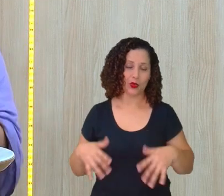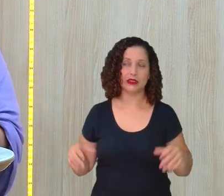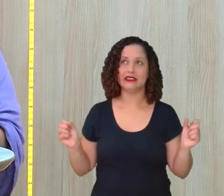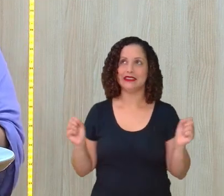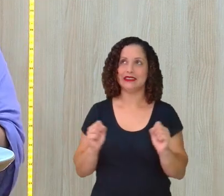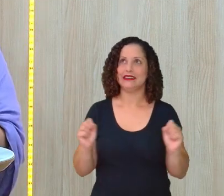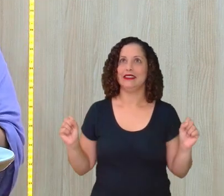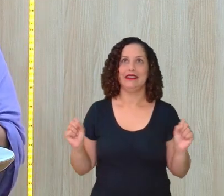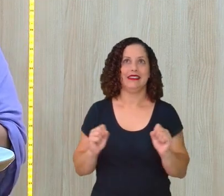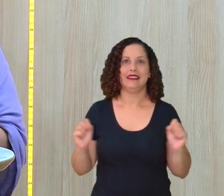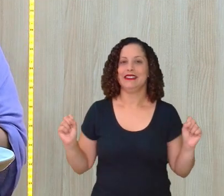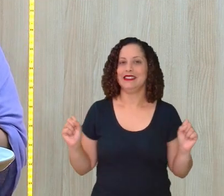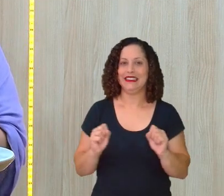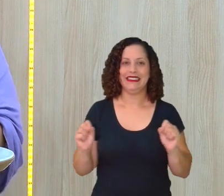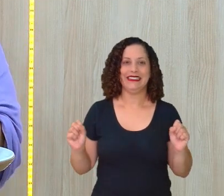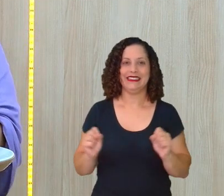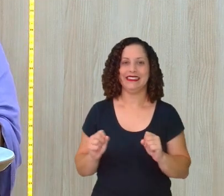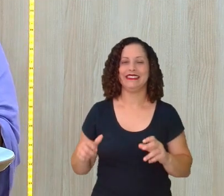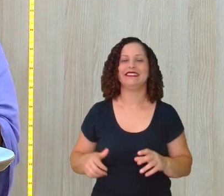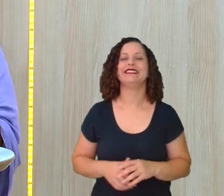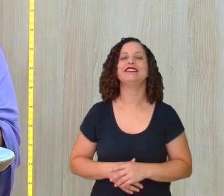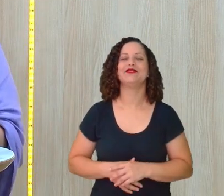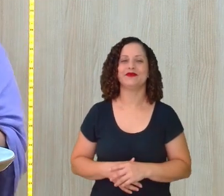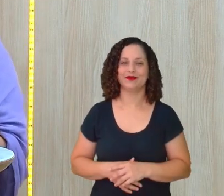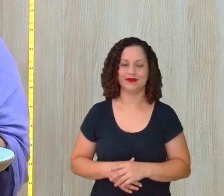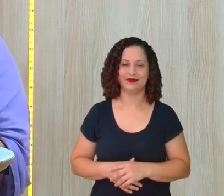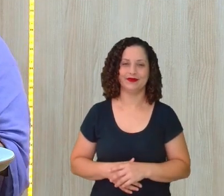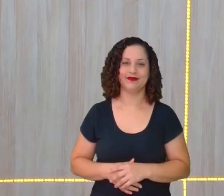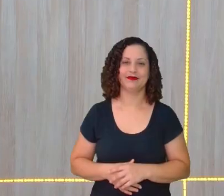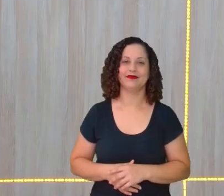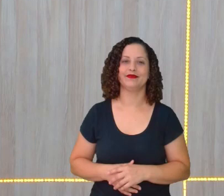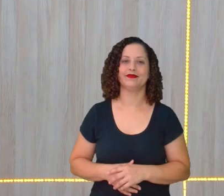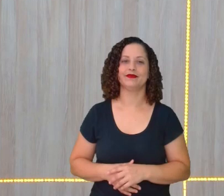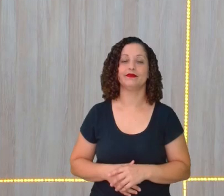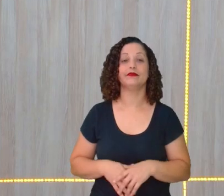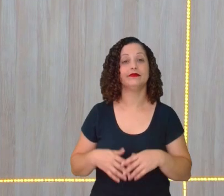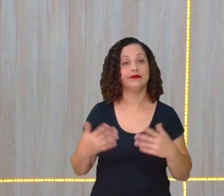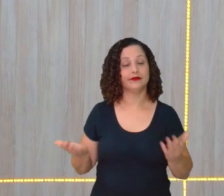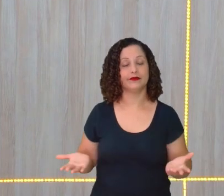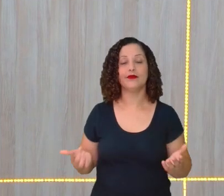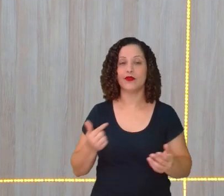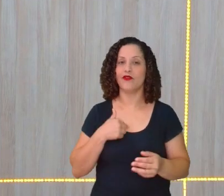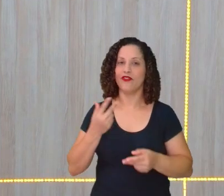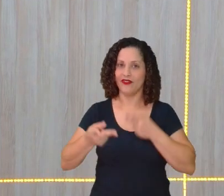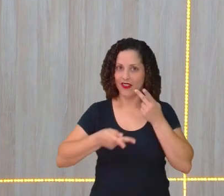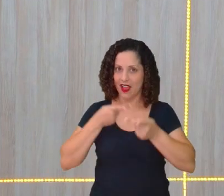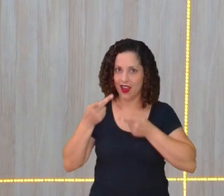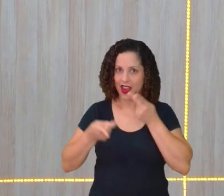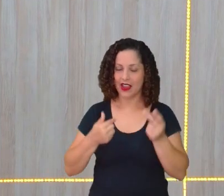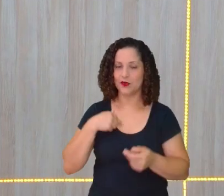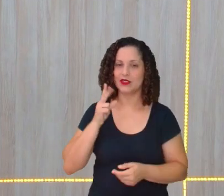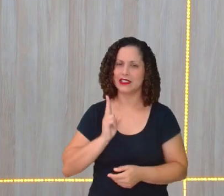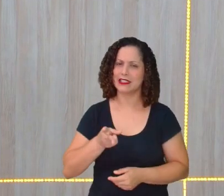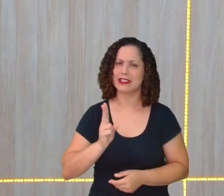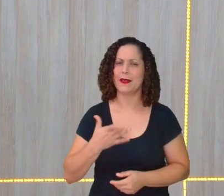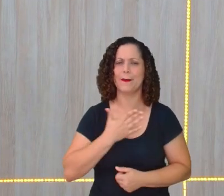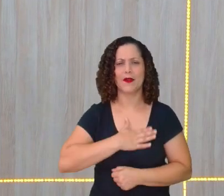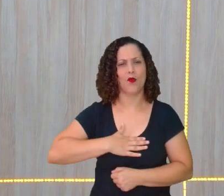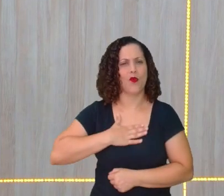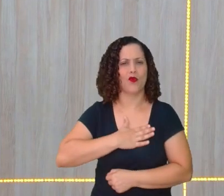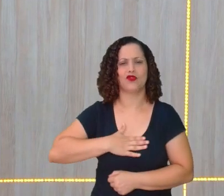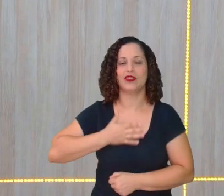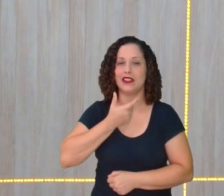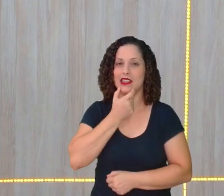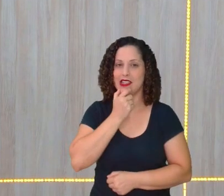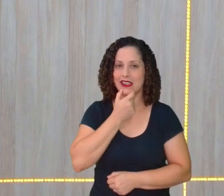né? Olha, Ou math, professora, como se diz em inglês. Eu vou dizer, eu sempre gostei de inglês, sempre me dei